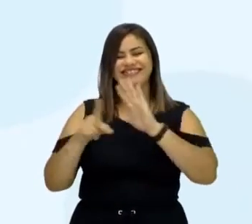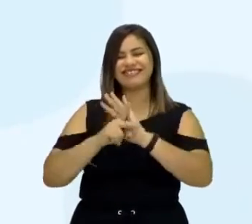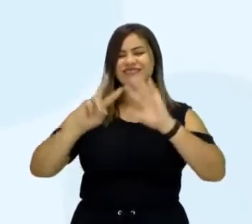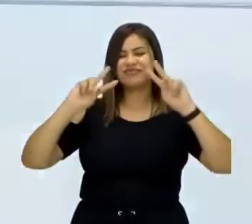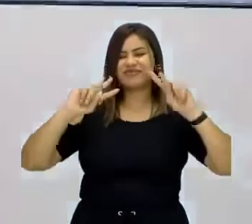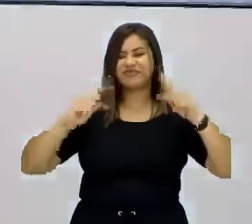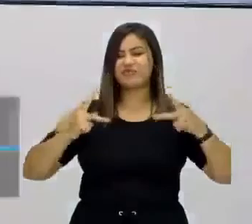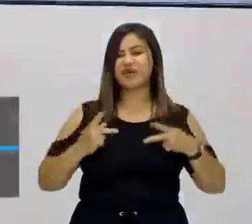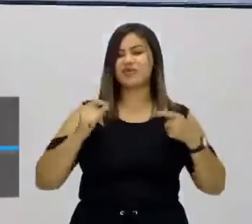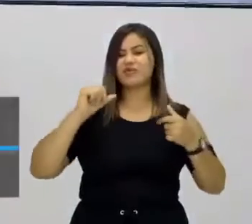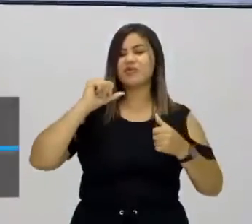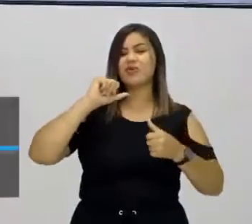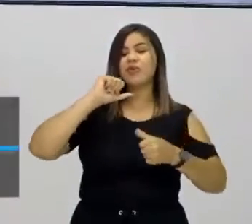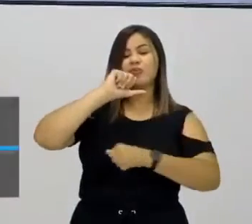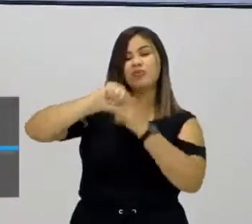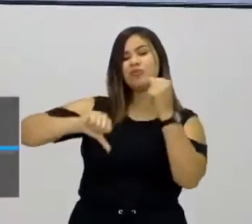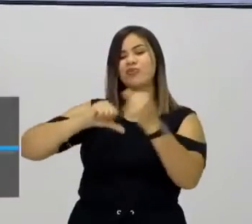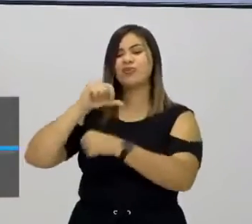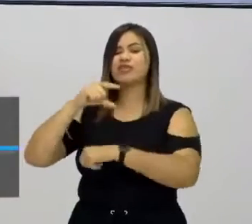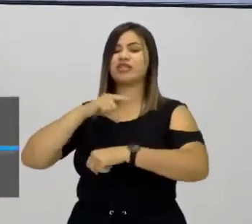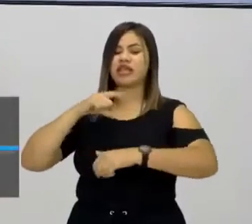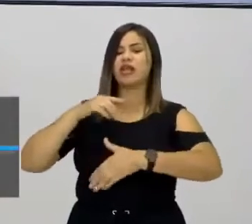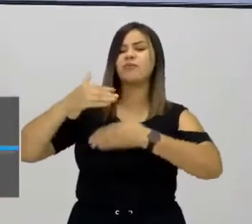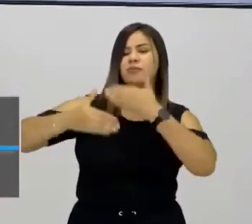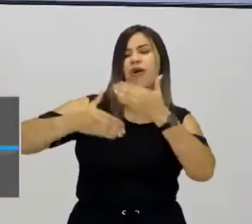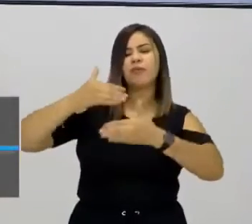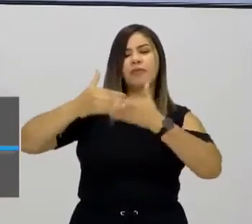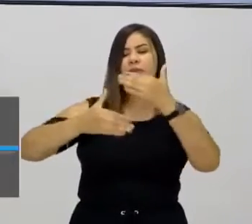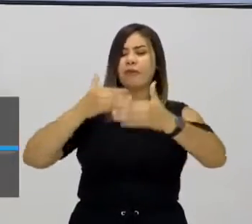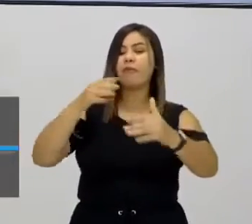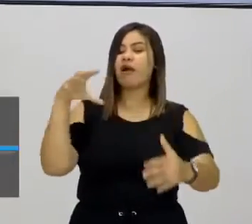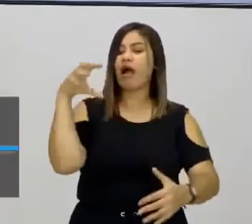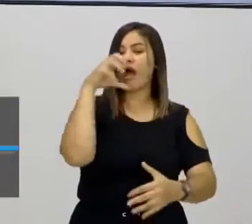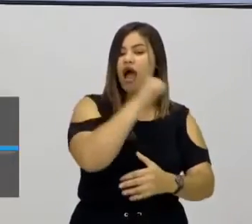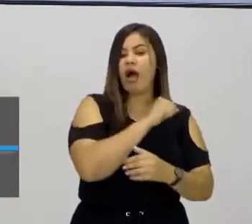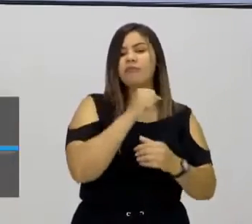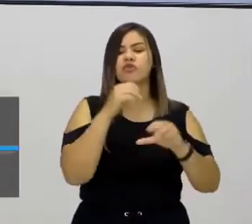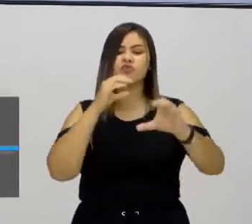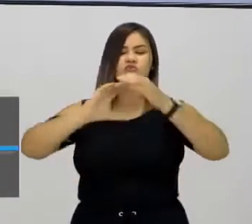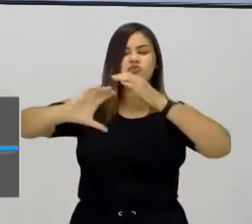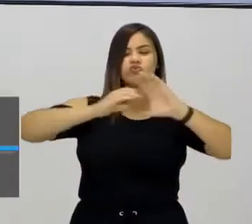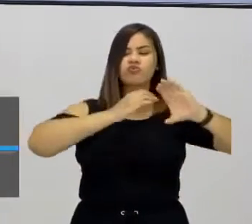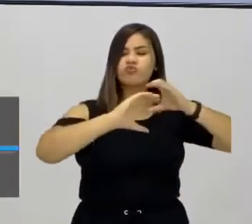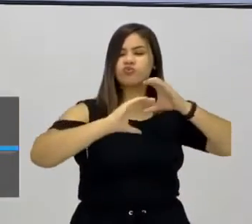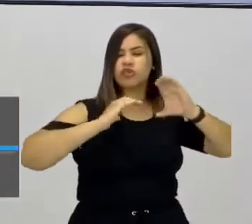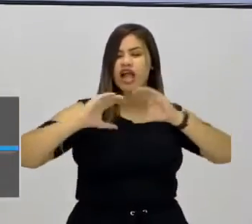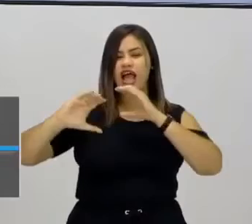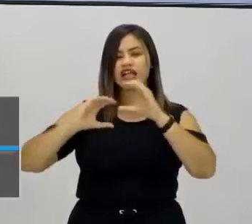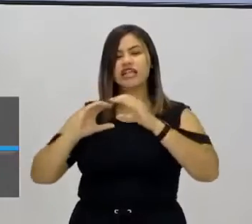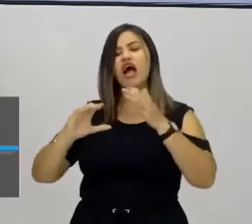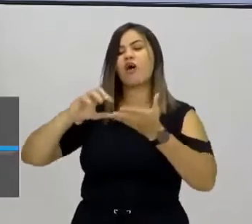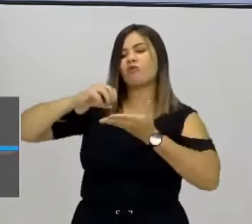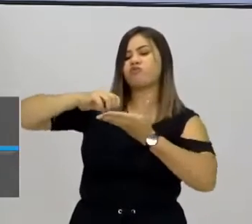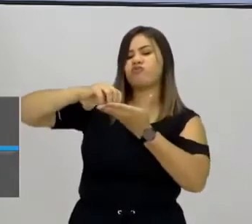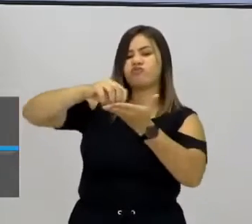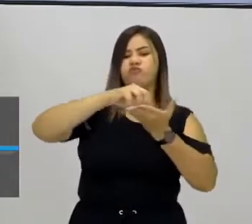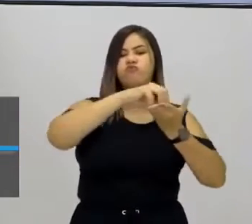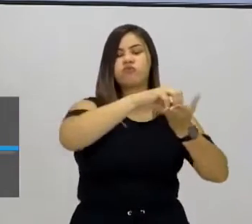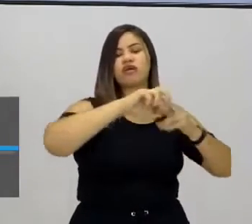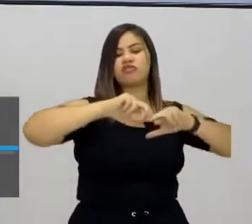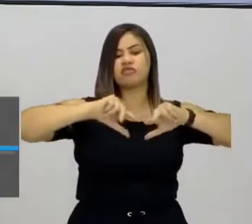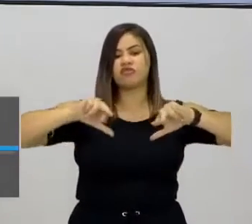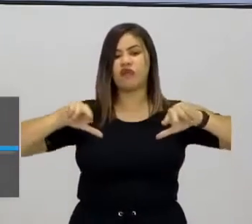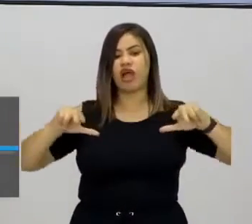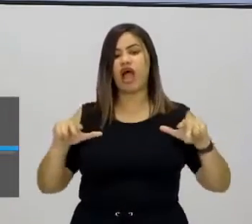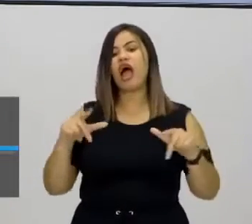já começa a se transformar e vão se transformando rapidamente, né? Meios de comunicação, né? Os meios de transporte,